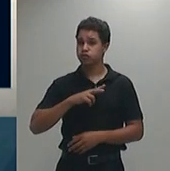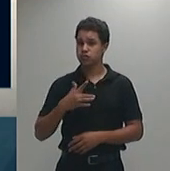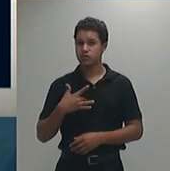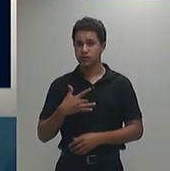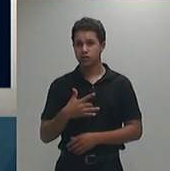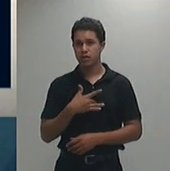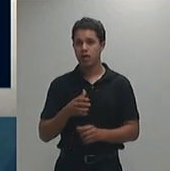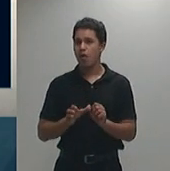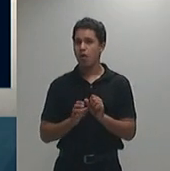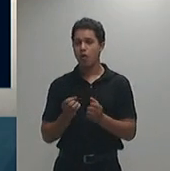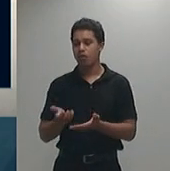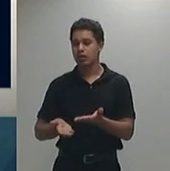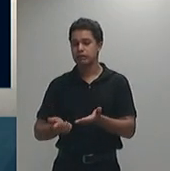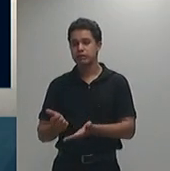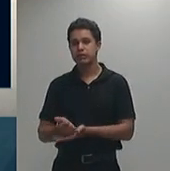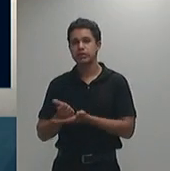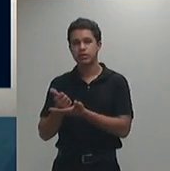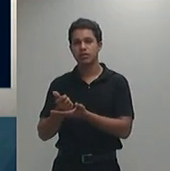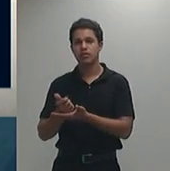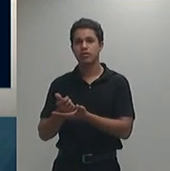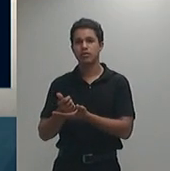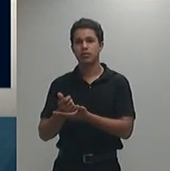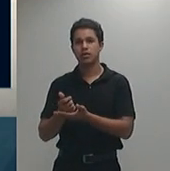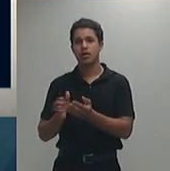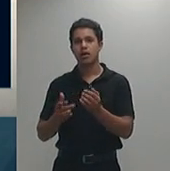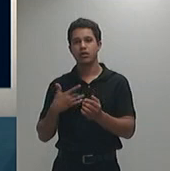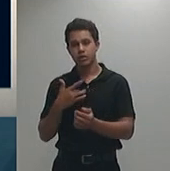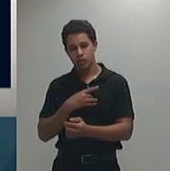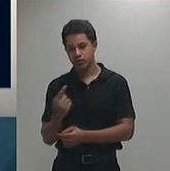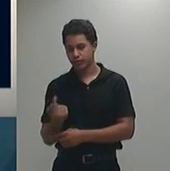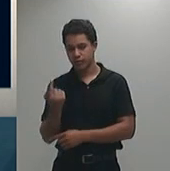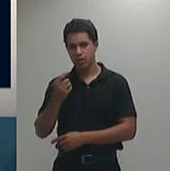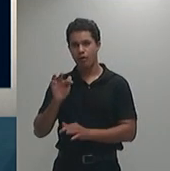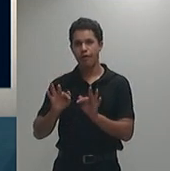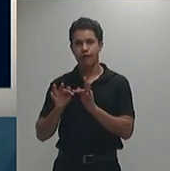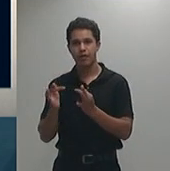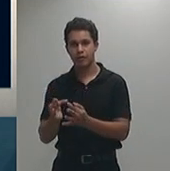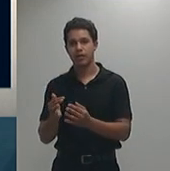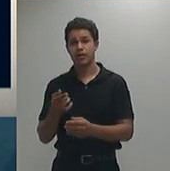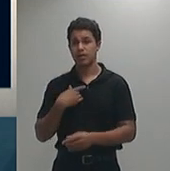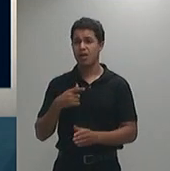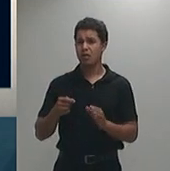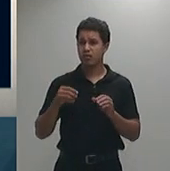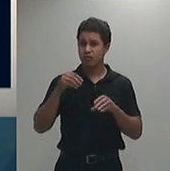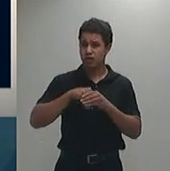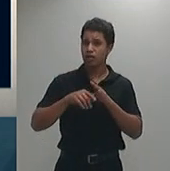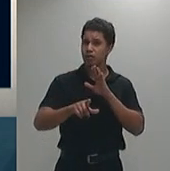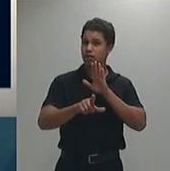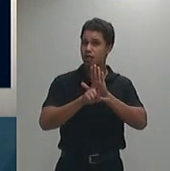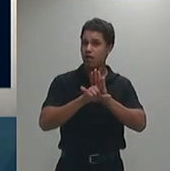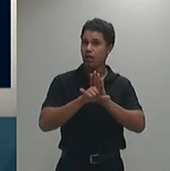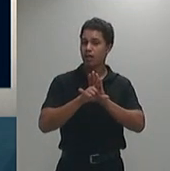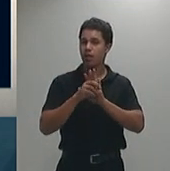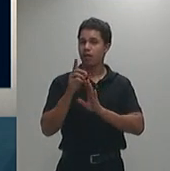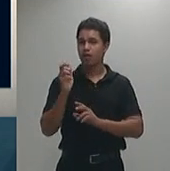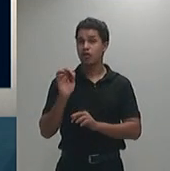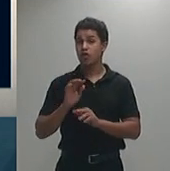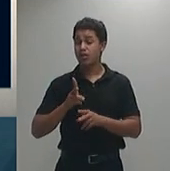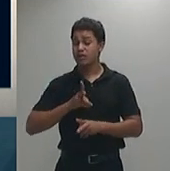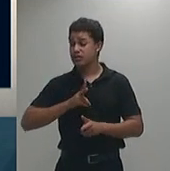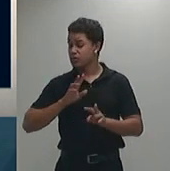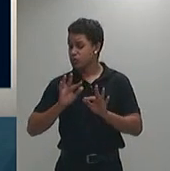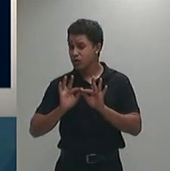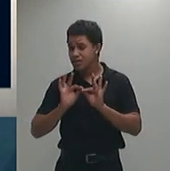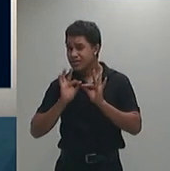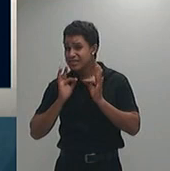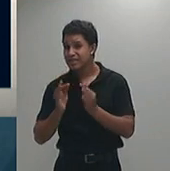à saúde individual ou familiar de acordo pode dicção legal é apenas quando constatada fraude na